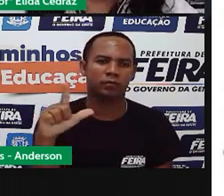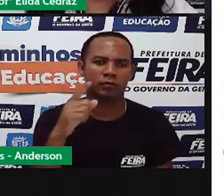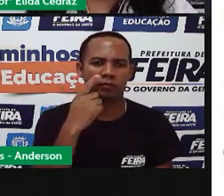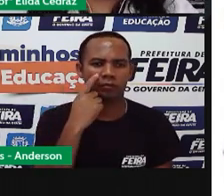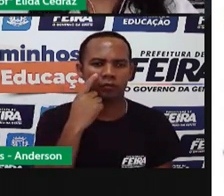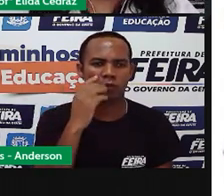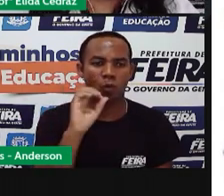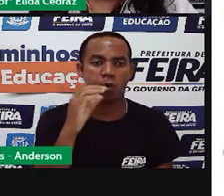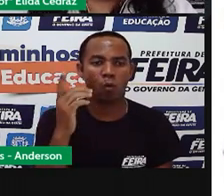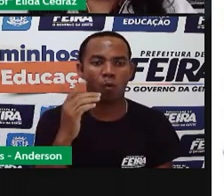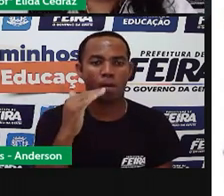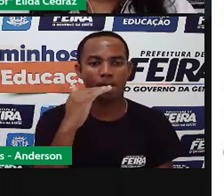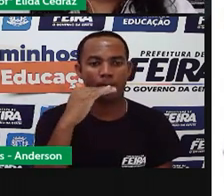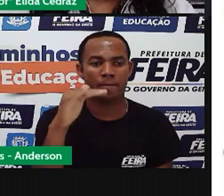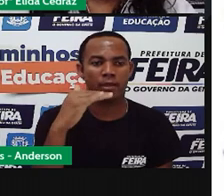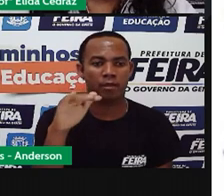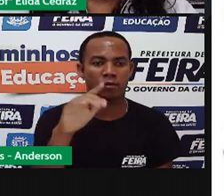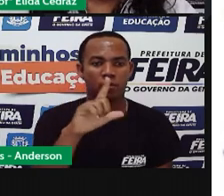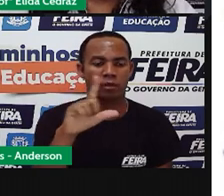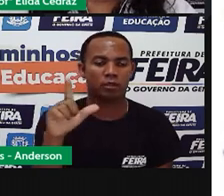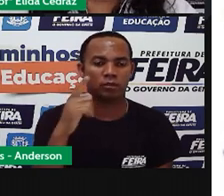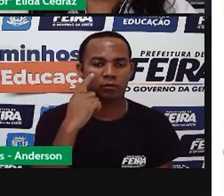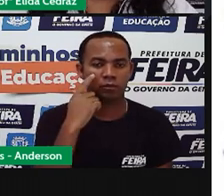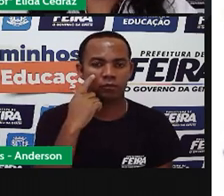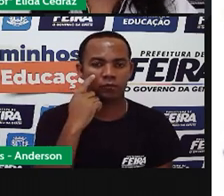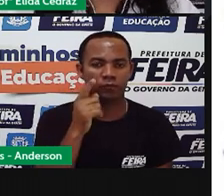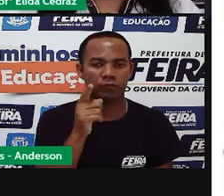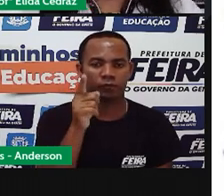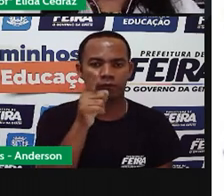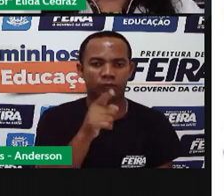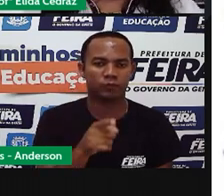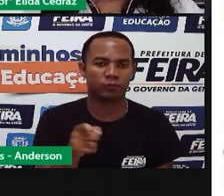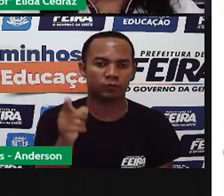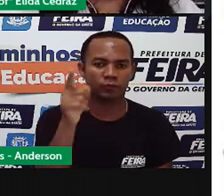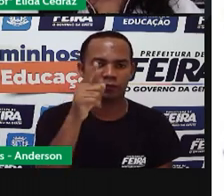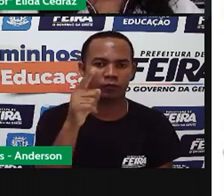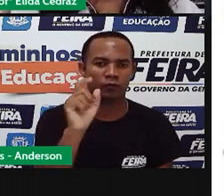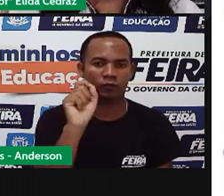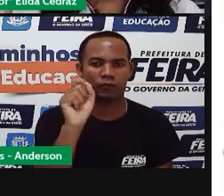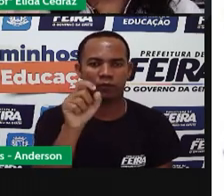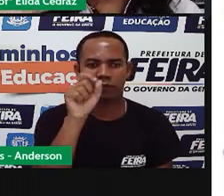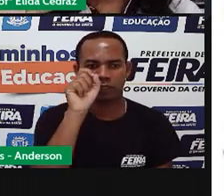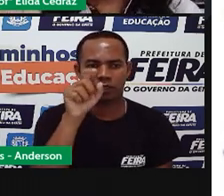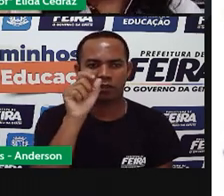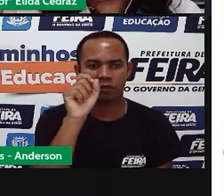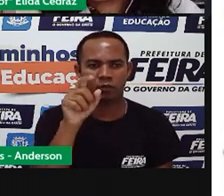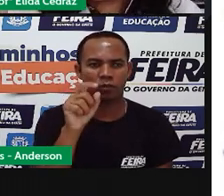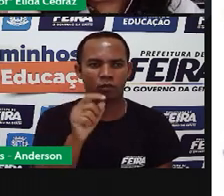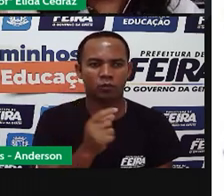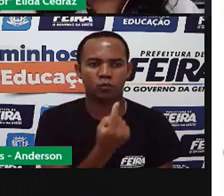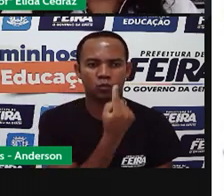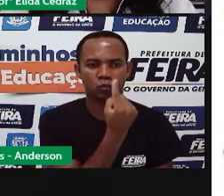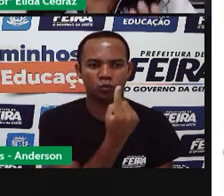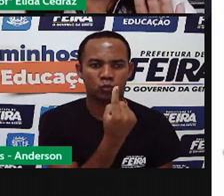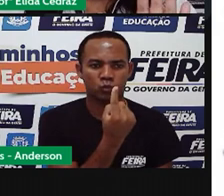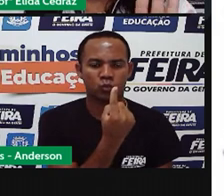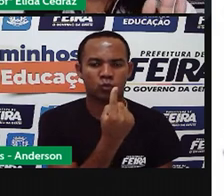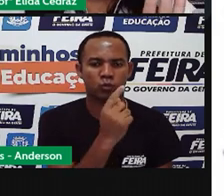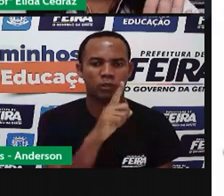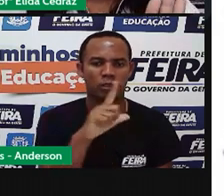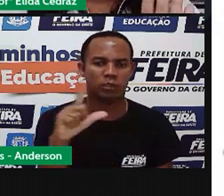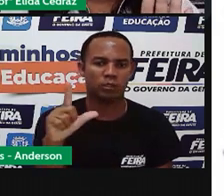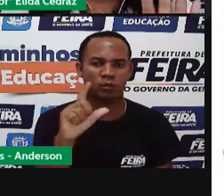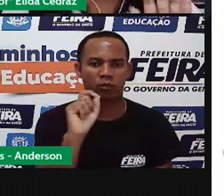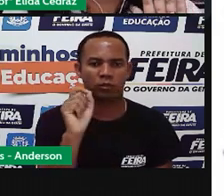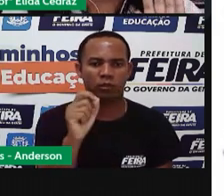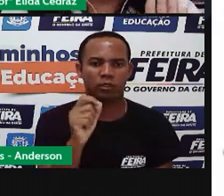feito? As garrafas que estão circuladas, em azul possui um litro e